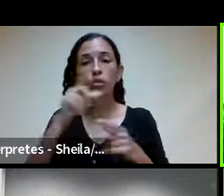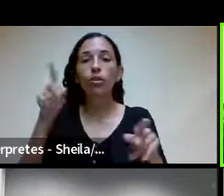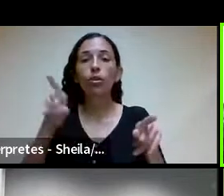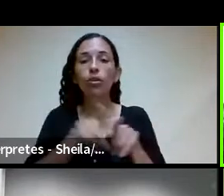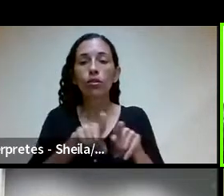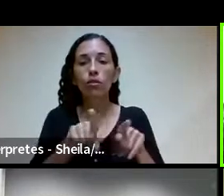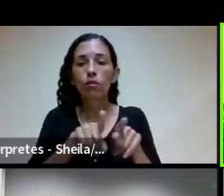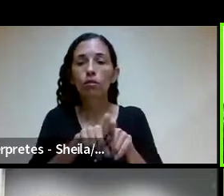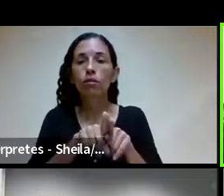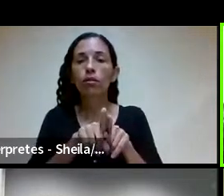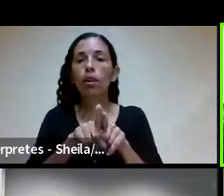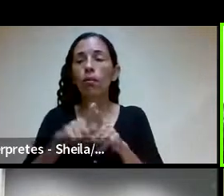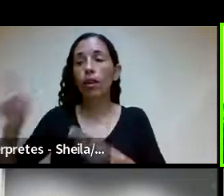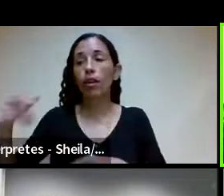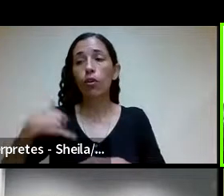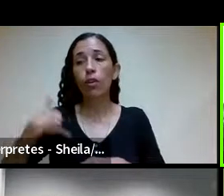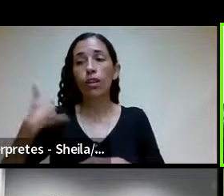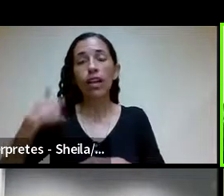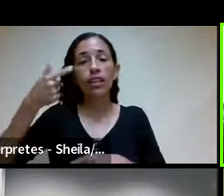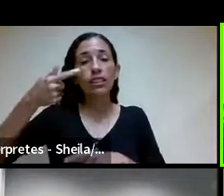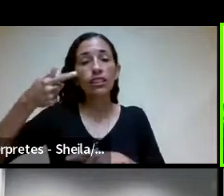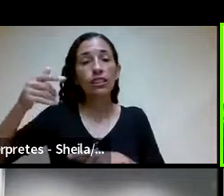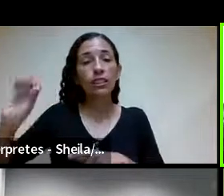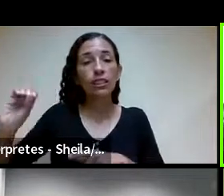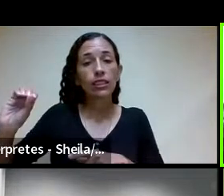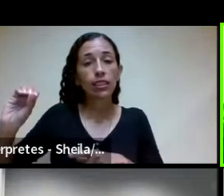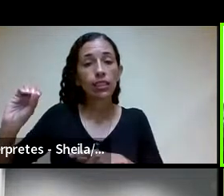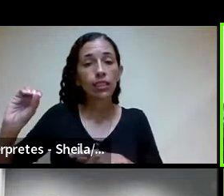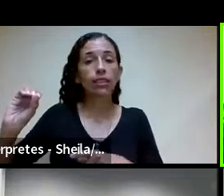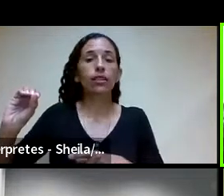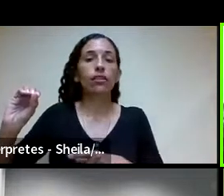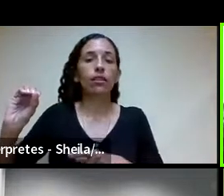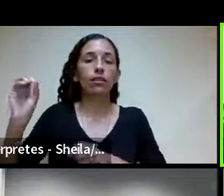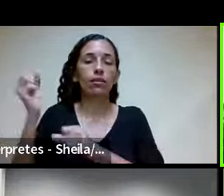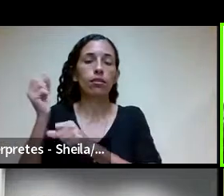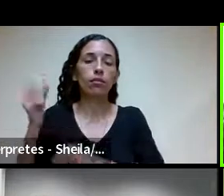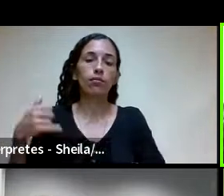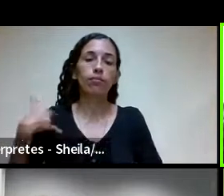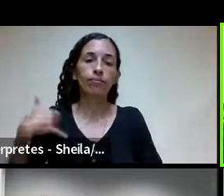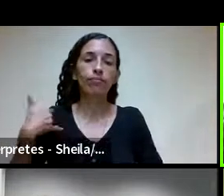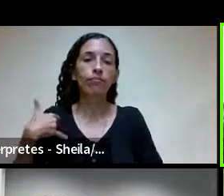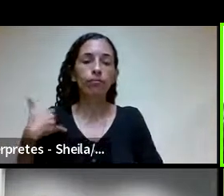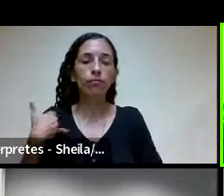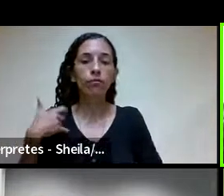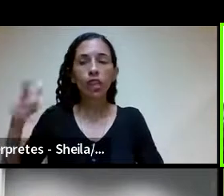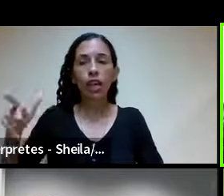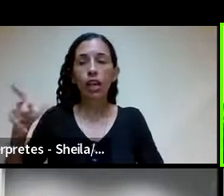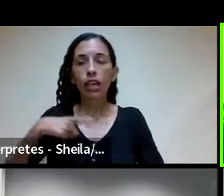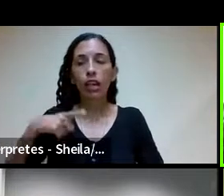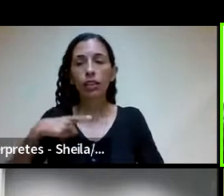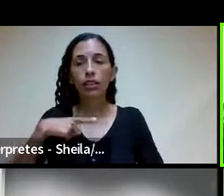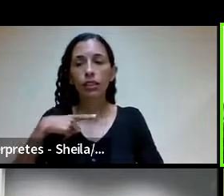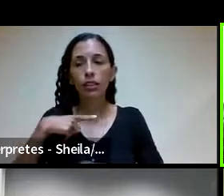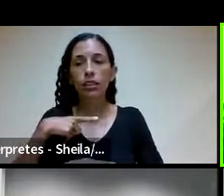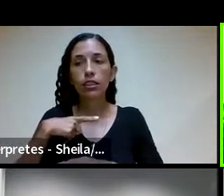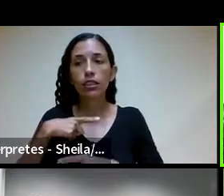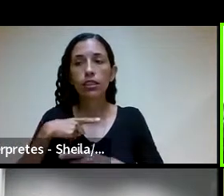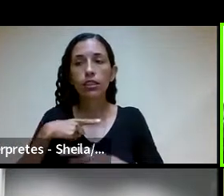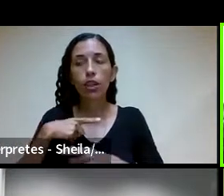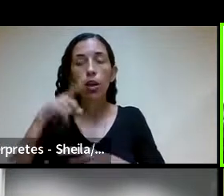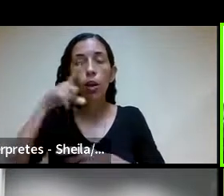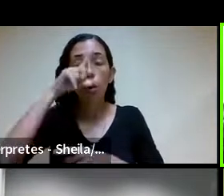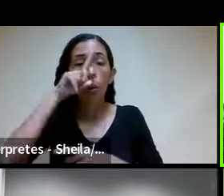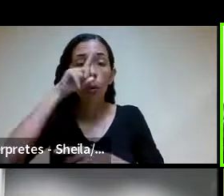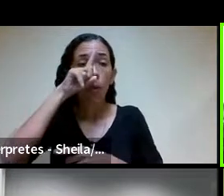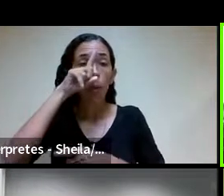idade avançada, 70 anos, a candidata ter assumido os riscos de uma campanha em plena pandemia. Com base nisso, pede provimento do recurso. Em